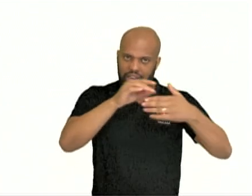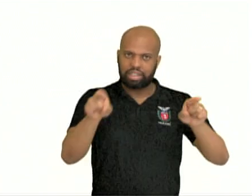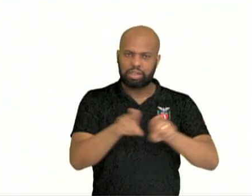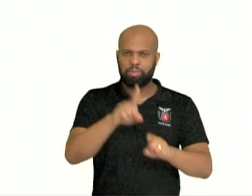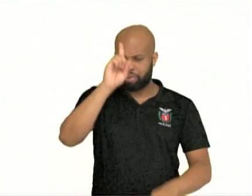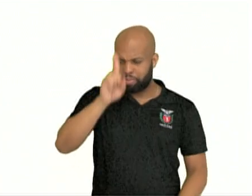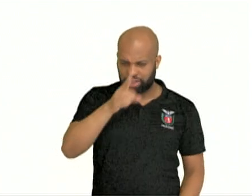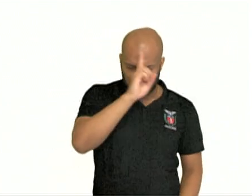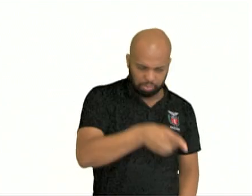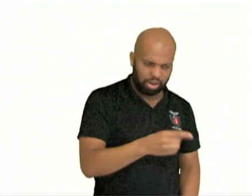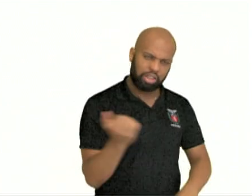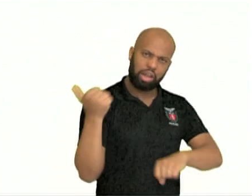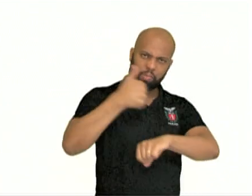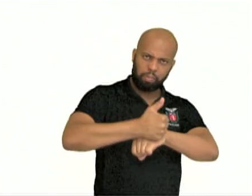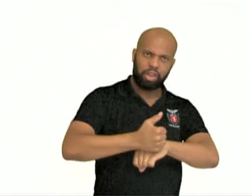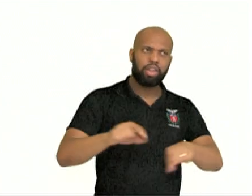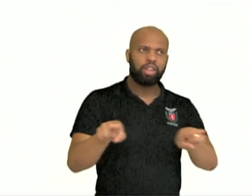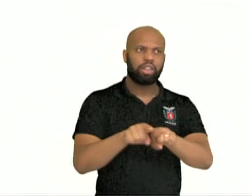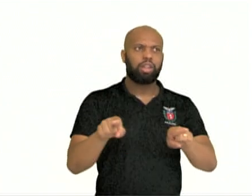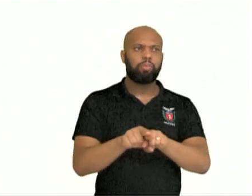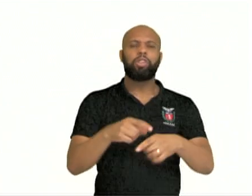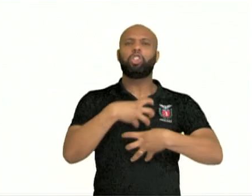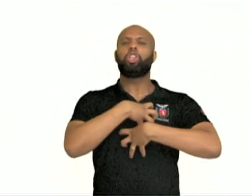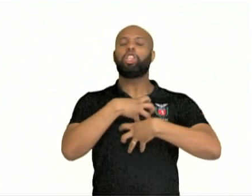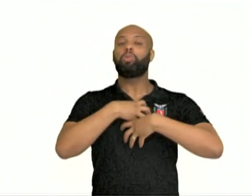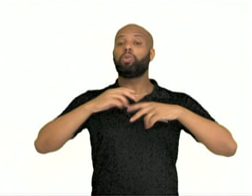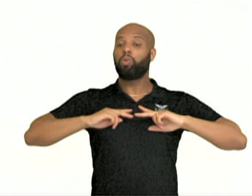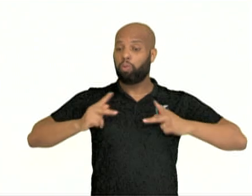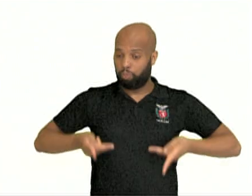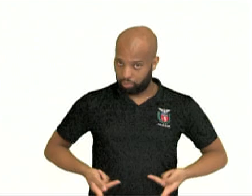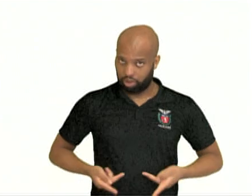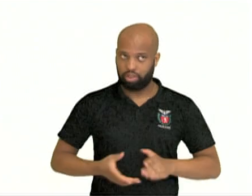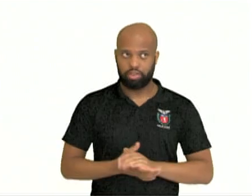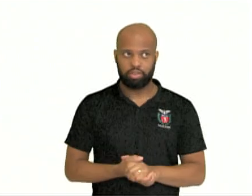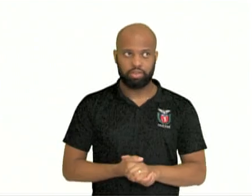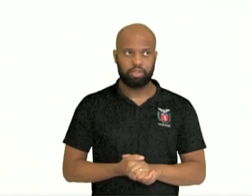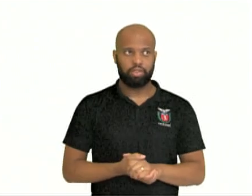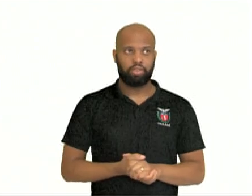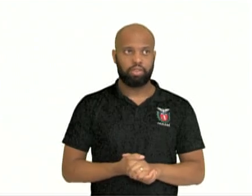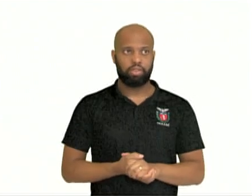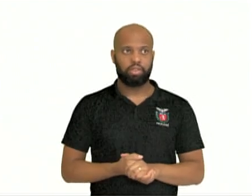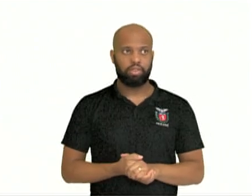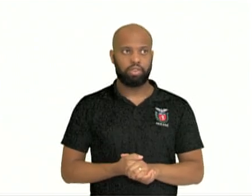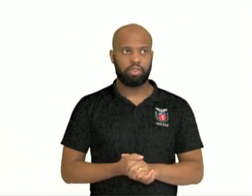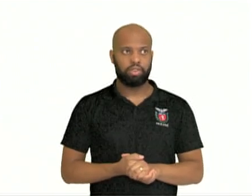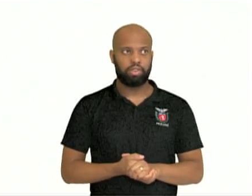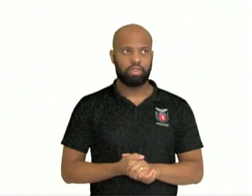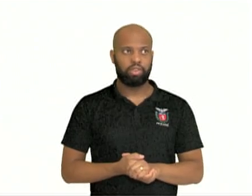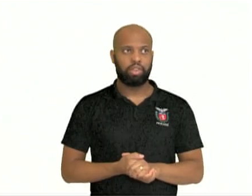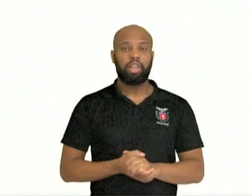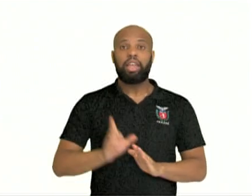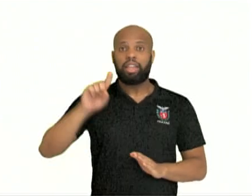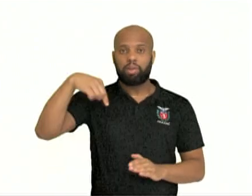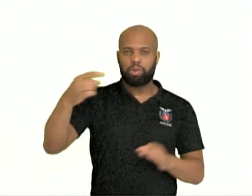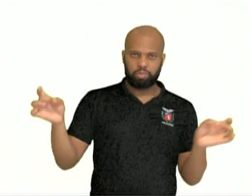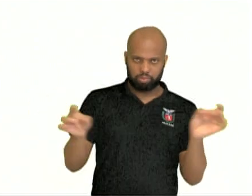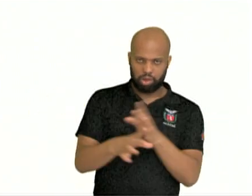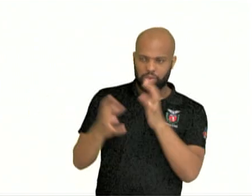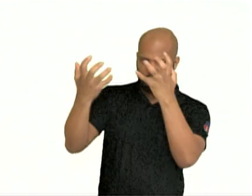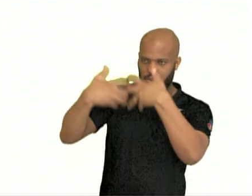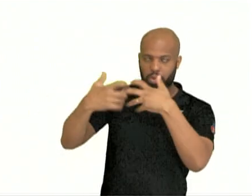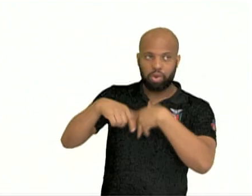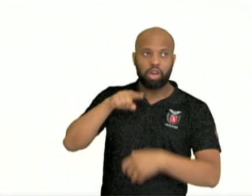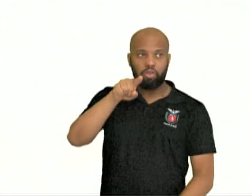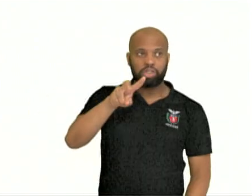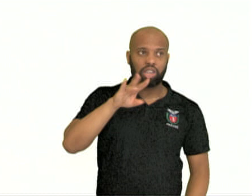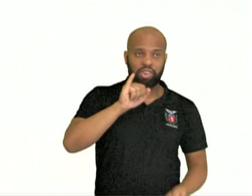autoridade, dominação e sentimentos humanos. Após essas reflexões,